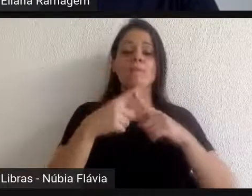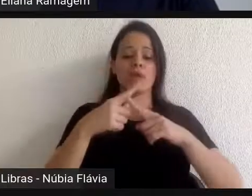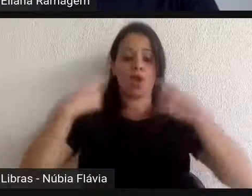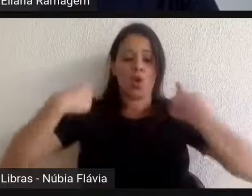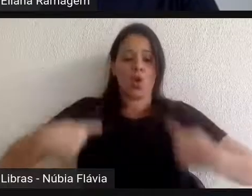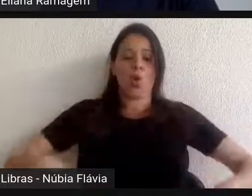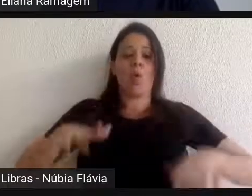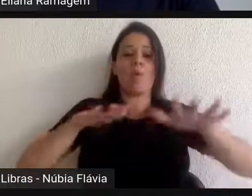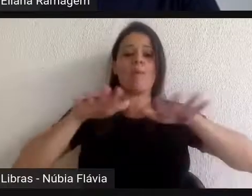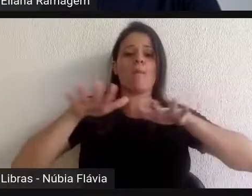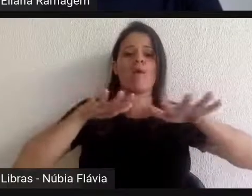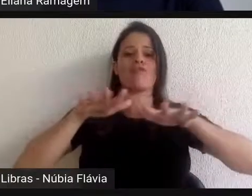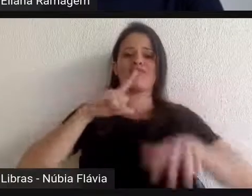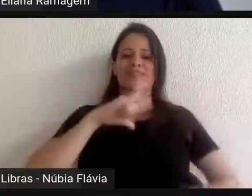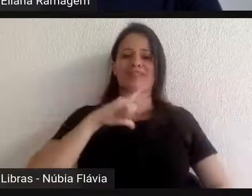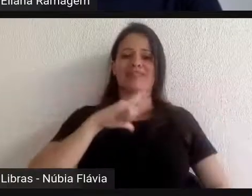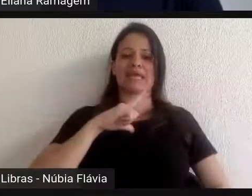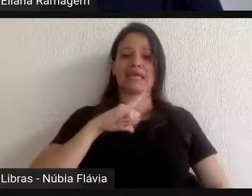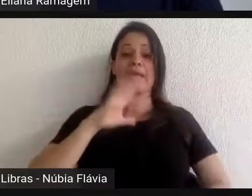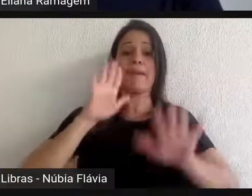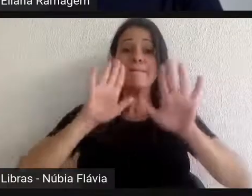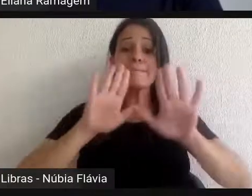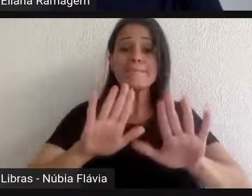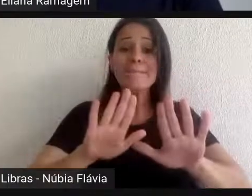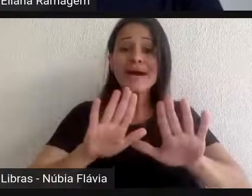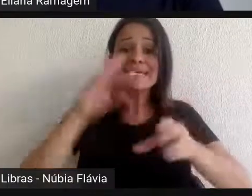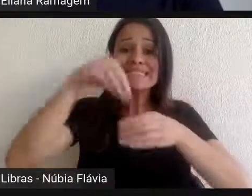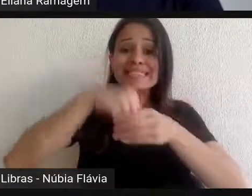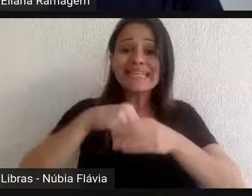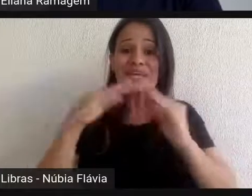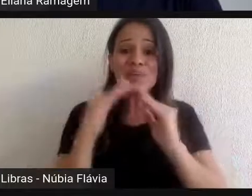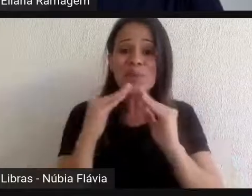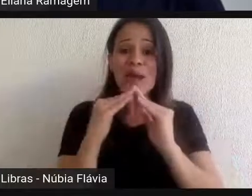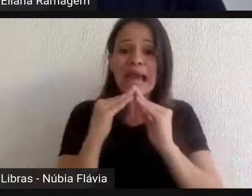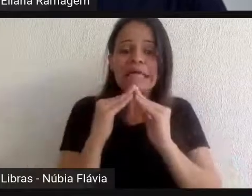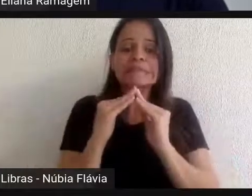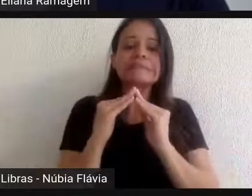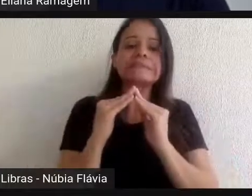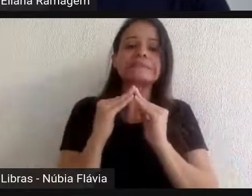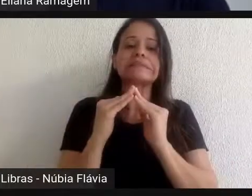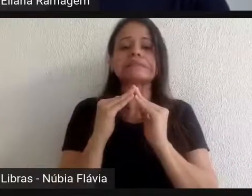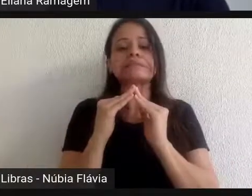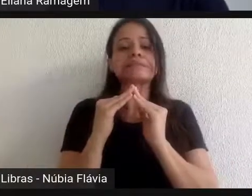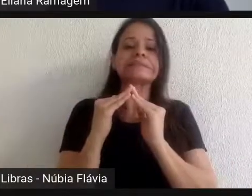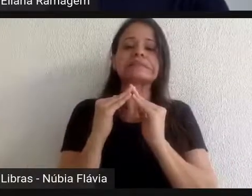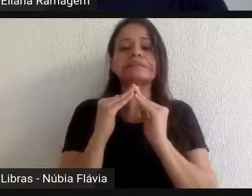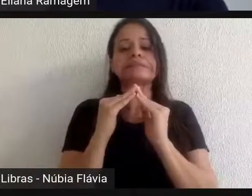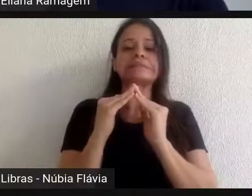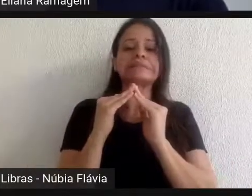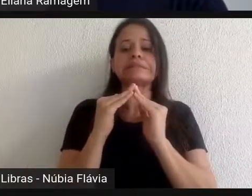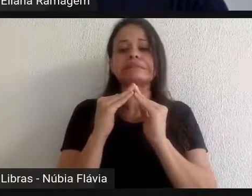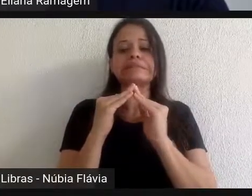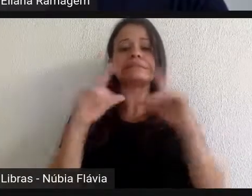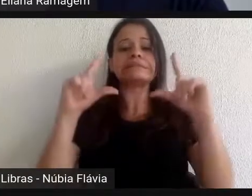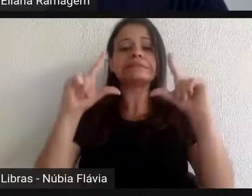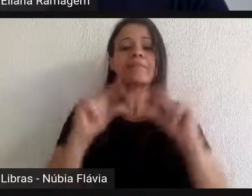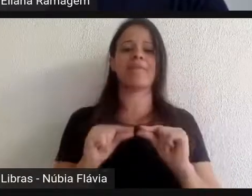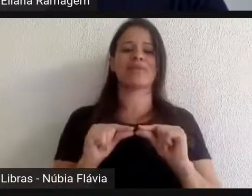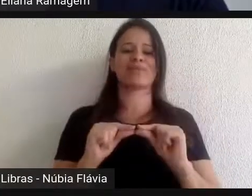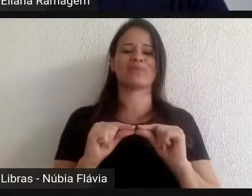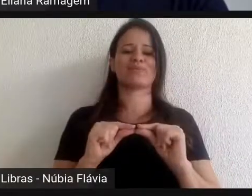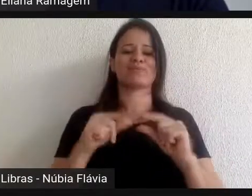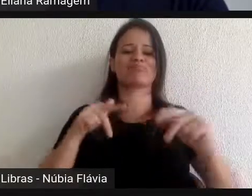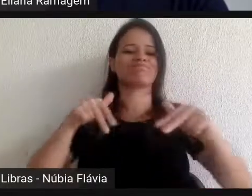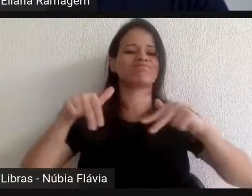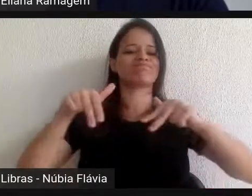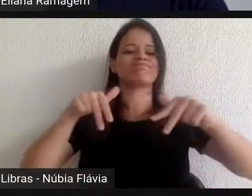oportunidades de estar botando o seu corpo para se movimentar mais. Dentro de casa, com o confinamento, evidentemente que o